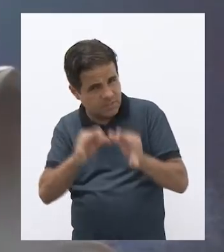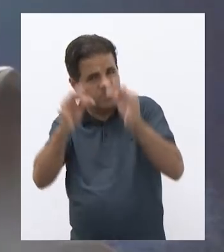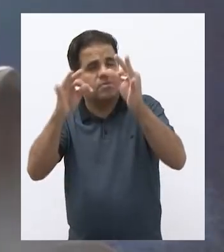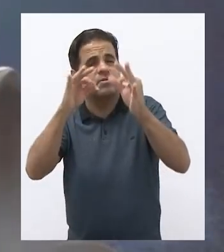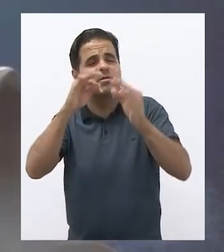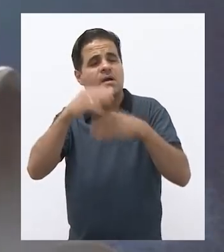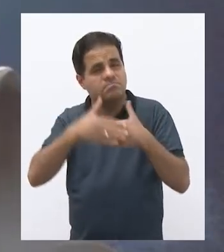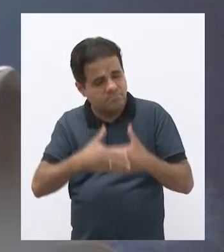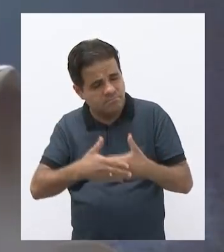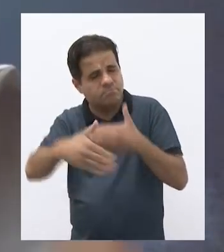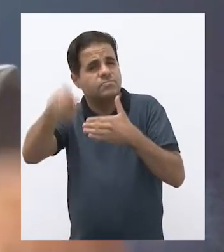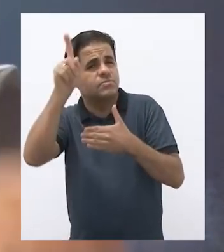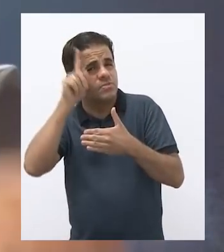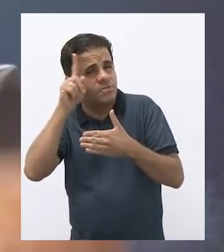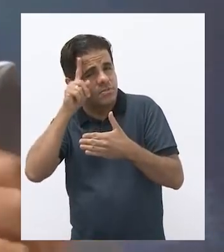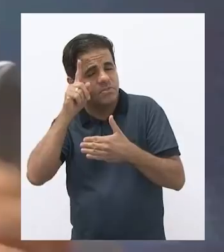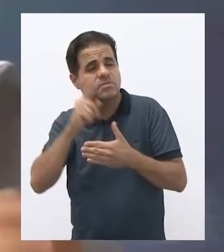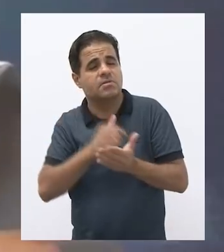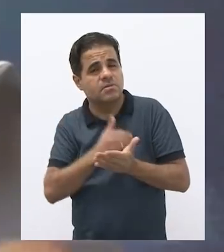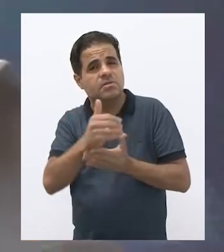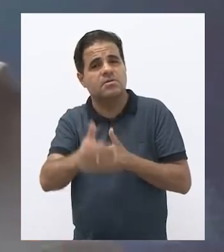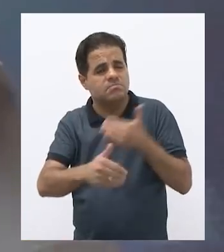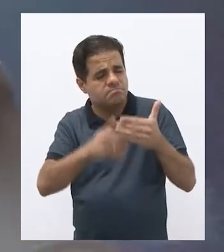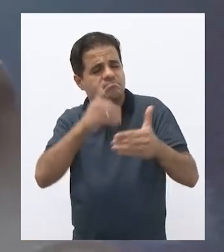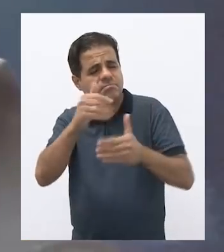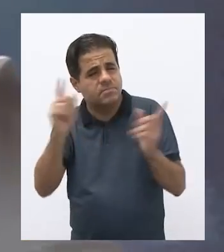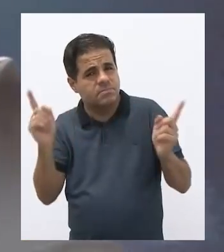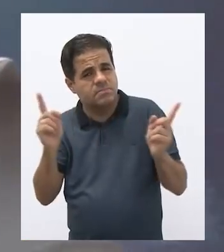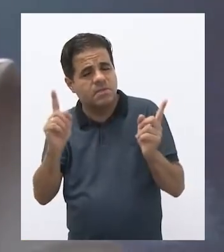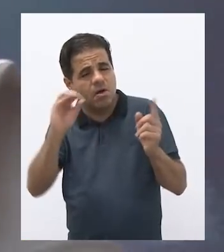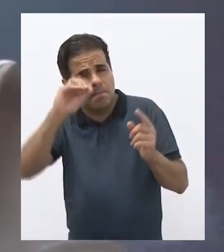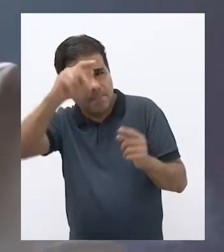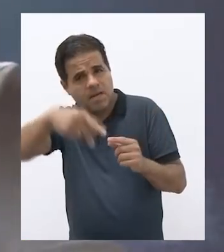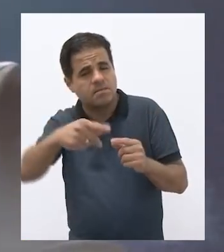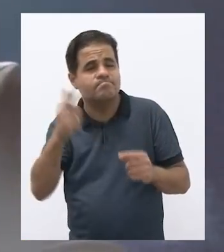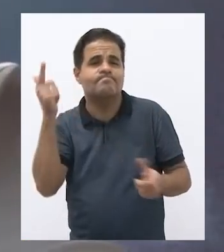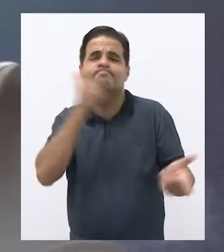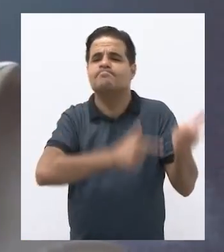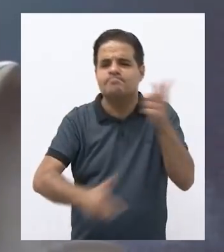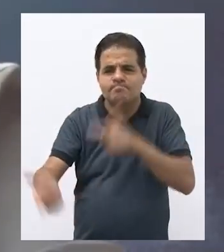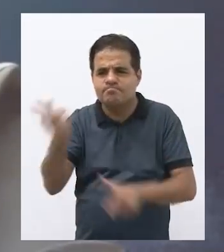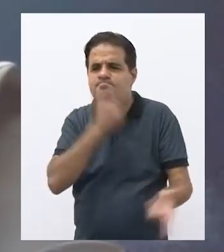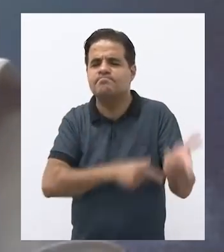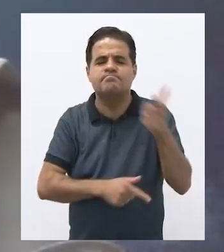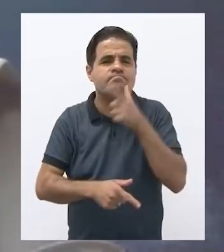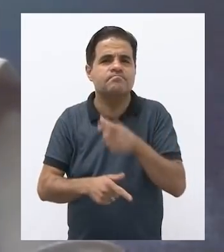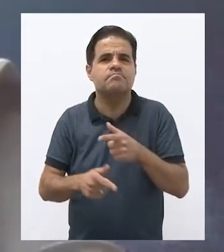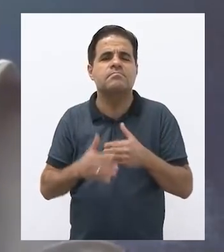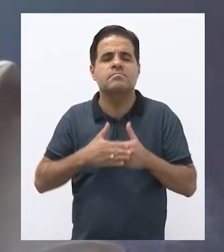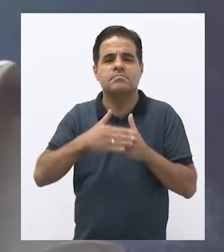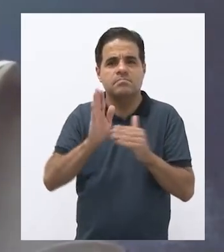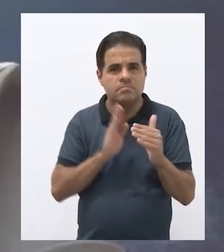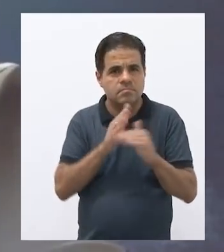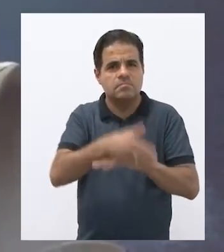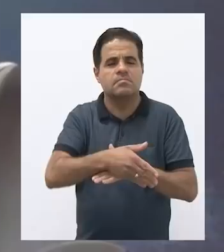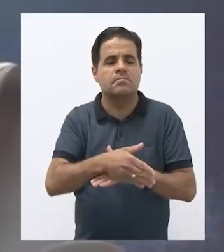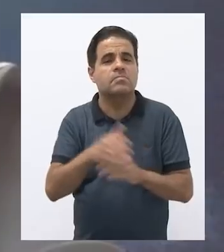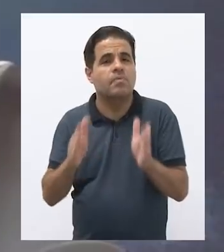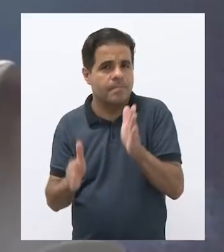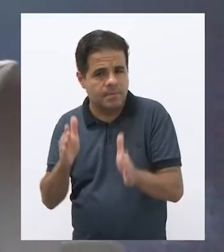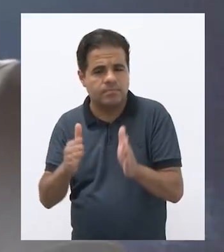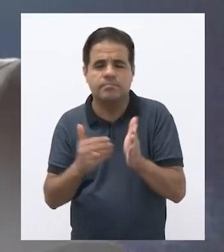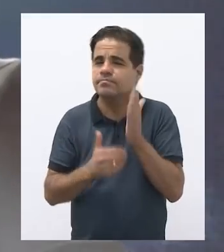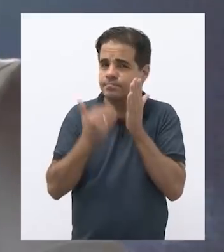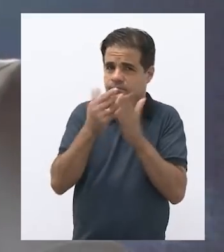ao cotidiano, ao mínimo, do mínimo da operação, conseguiram atravessar o período mais